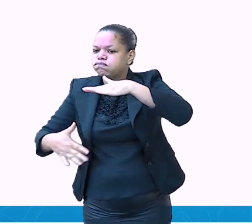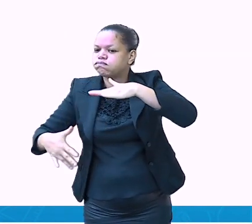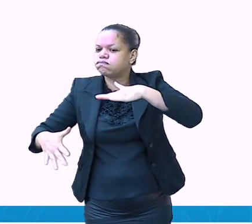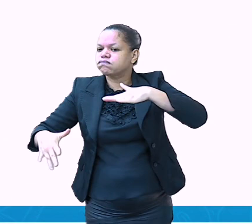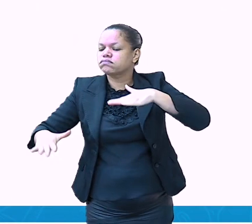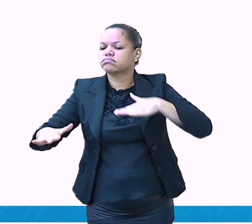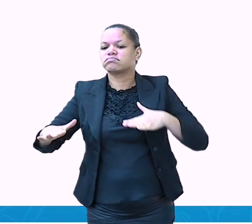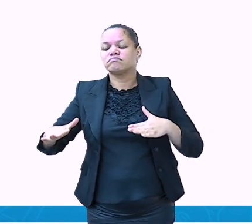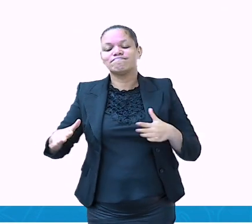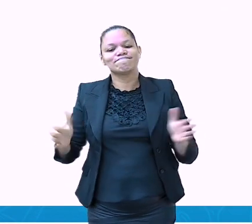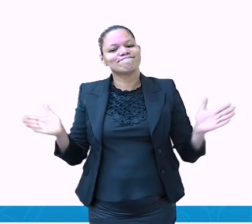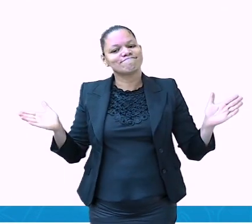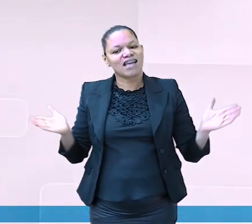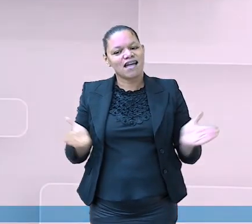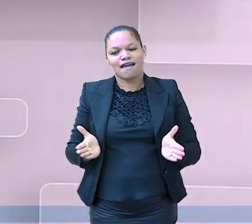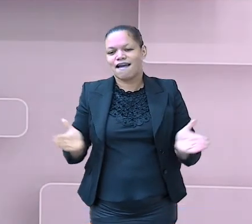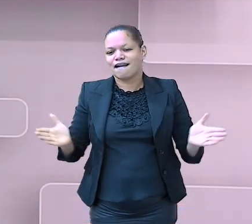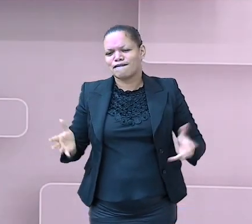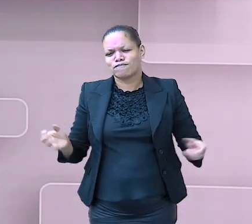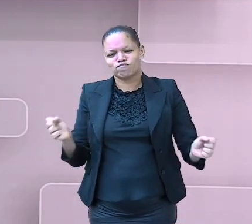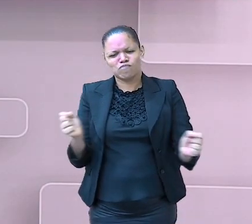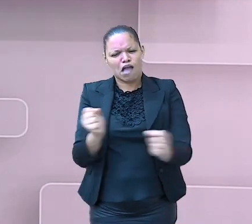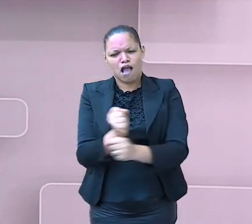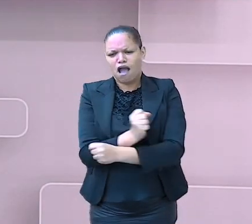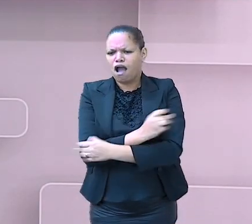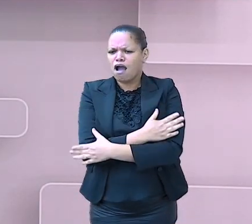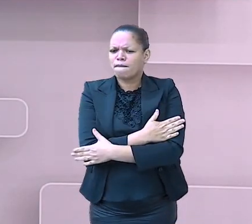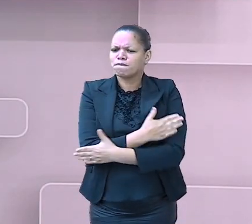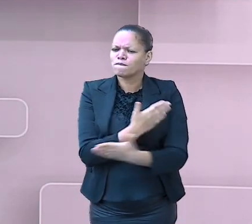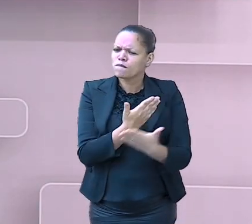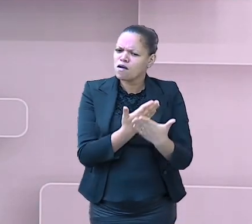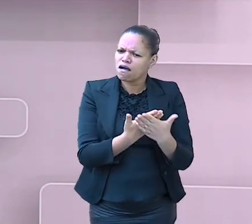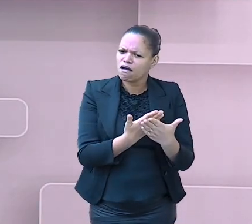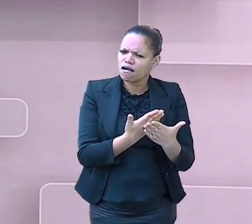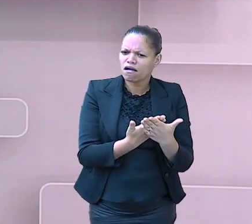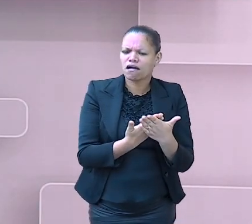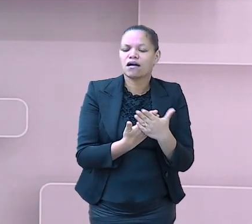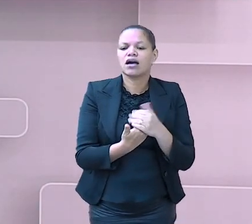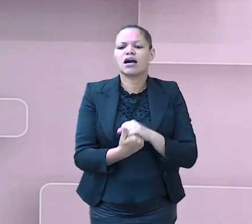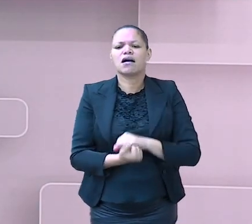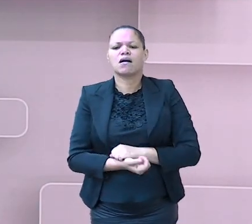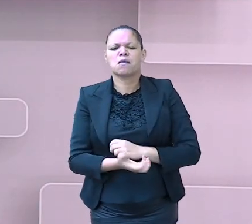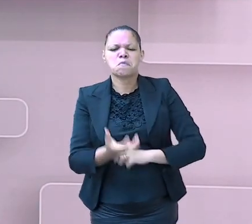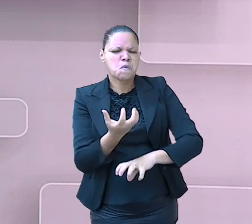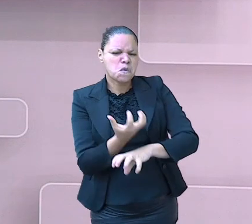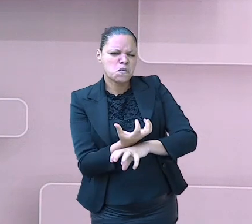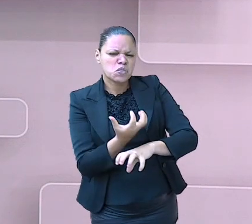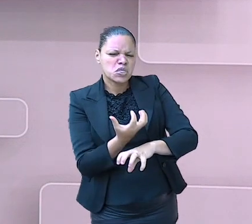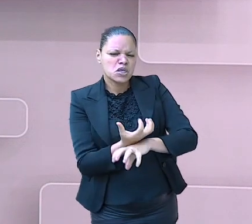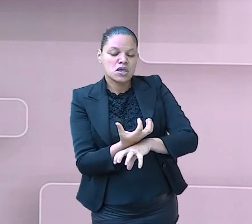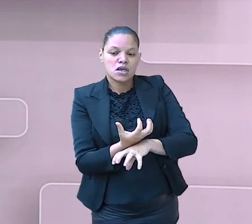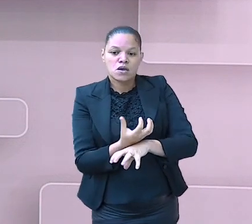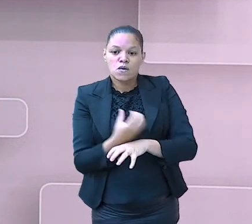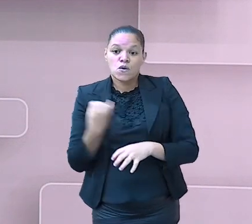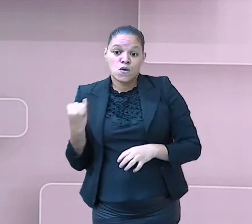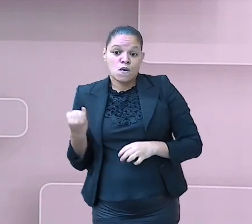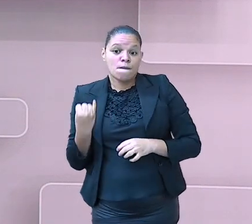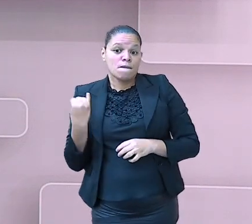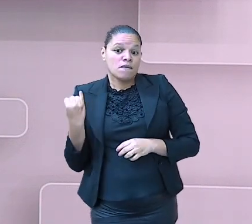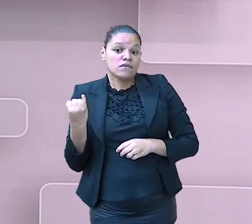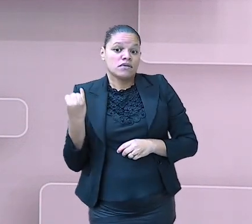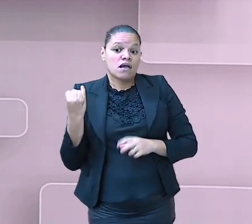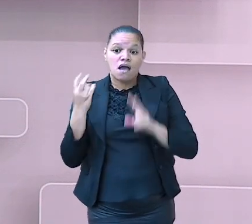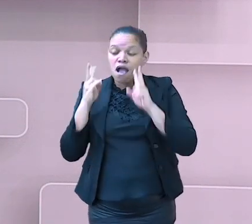E esse é o final da nossa aula. Espero que vocês tenham gostado do nosso conteúdo. Assista o filme da